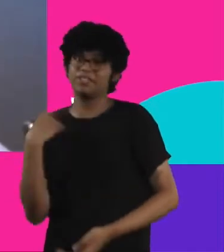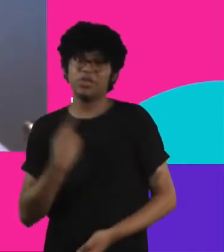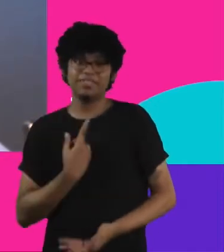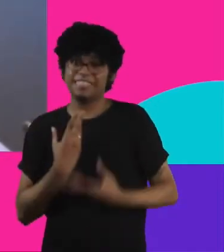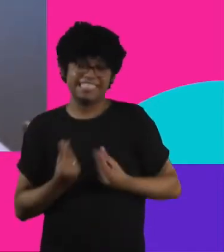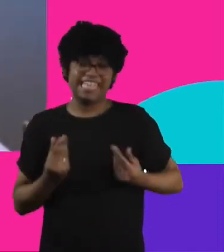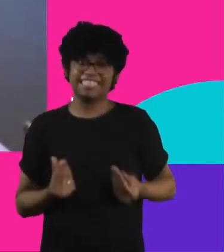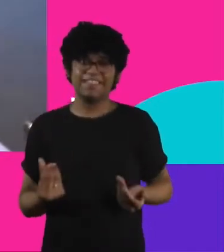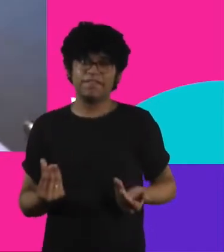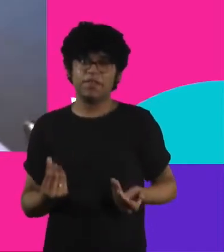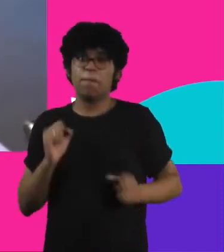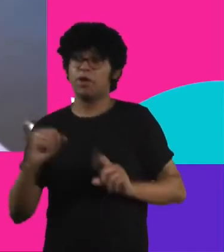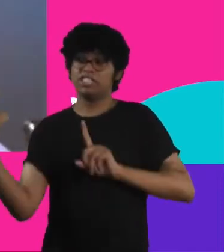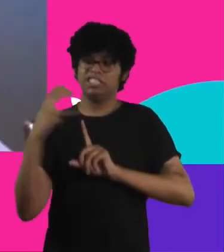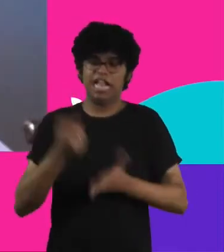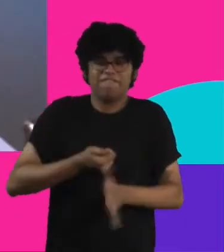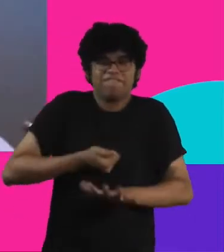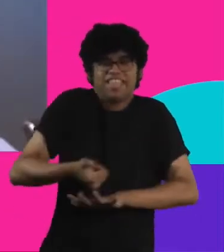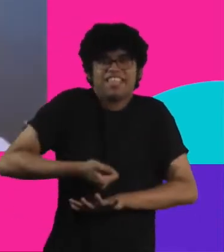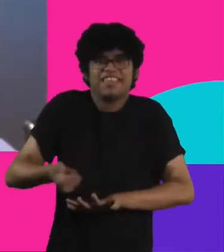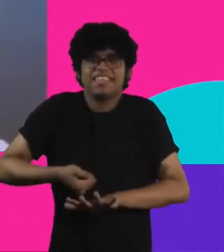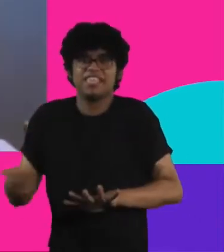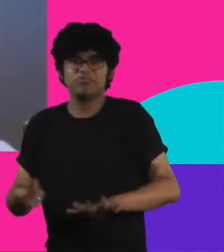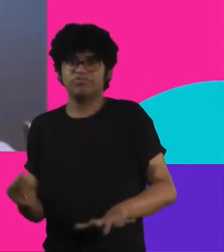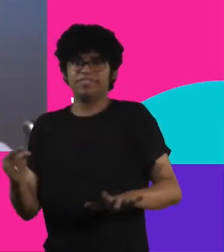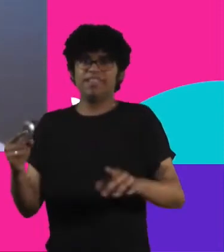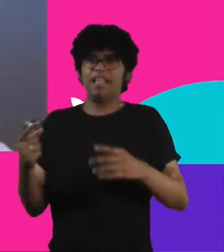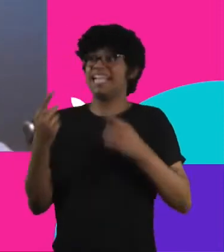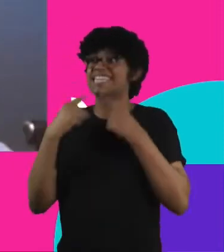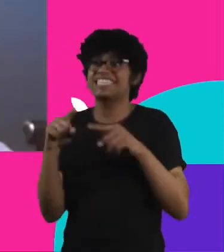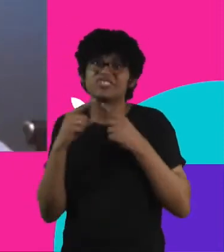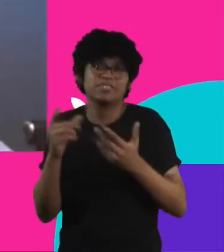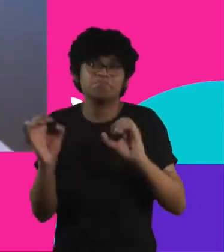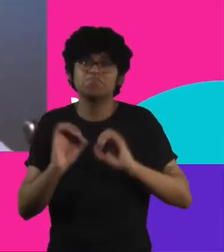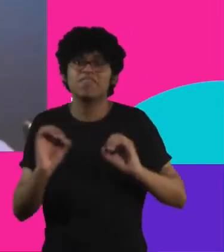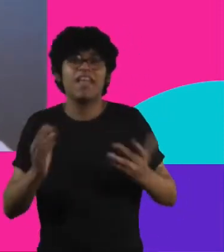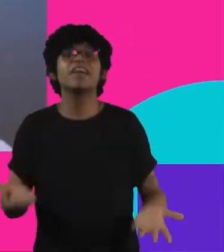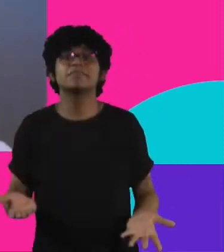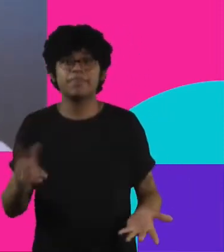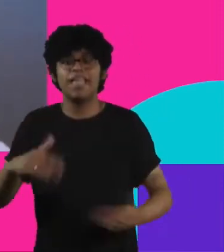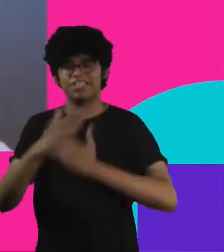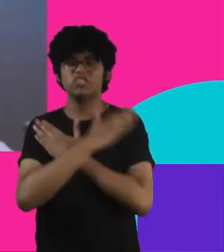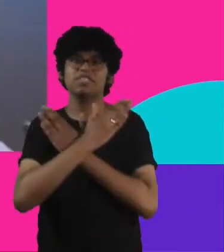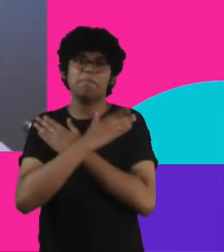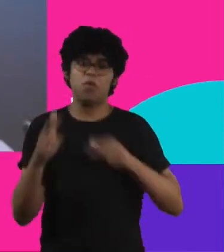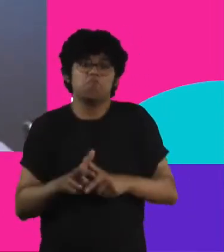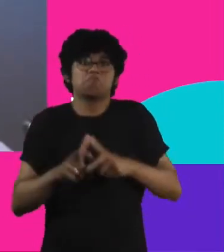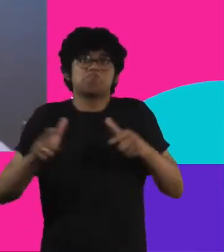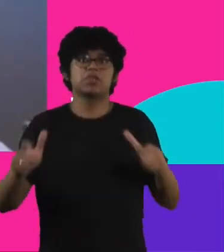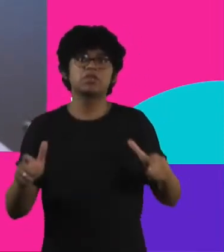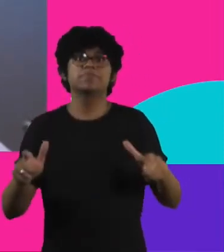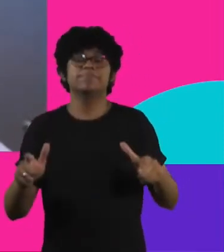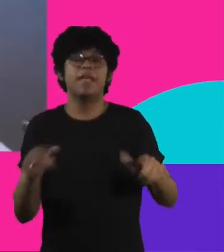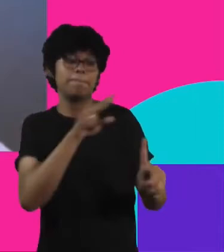news, menos críticos naquilo que a gente recebe e, por consequência, gera um nível de desemprego maior. Então, na visão da Fundação Telefônica Vivo, no